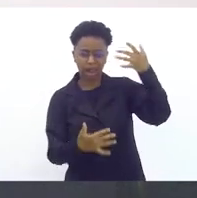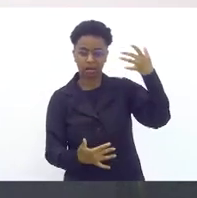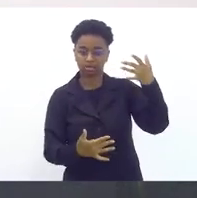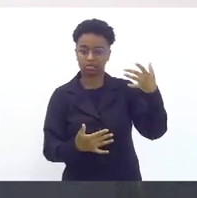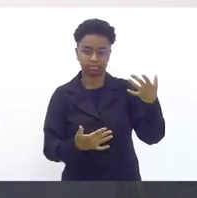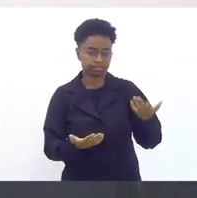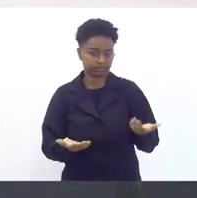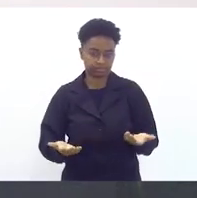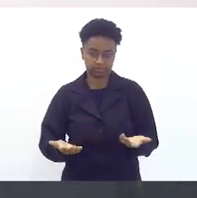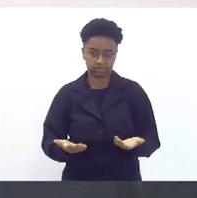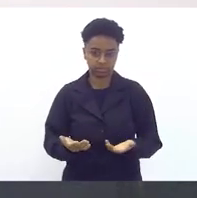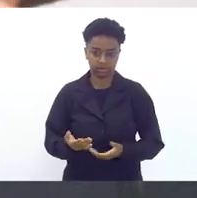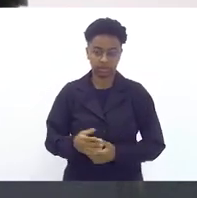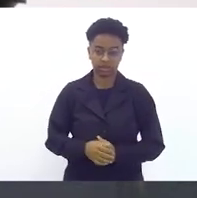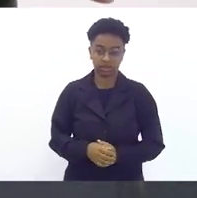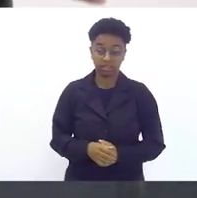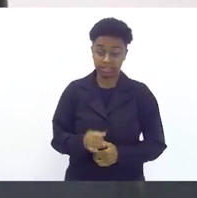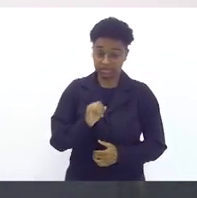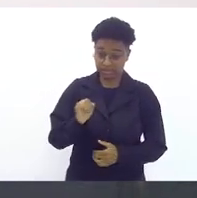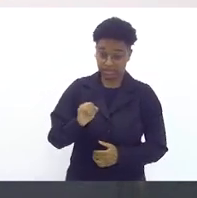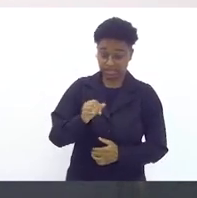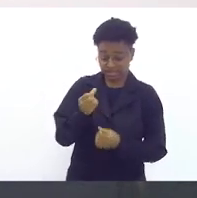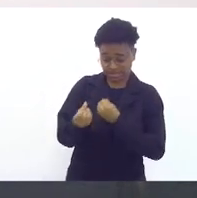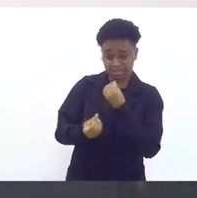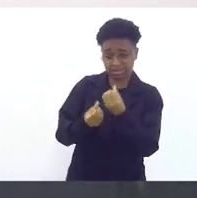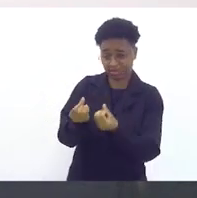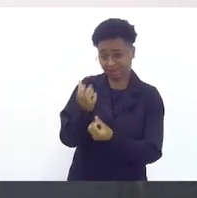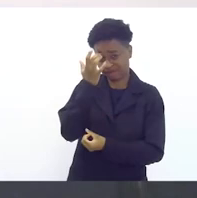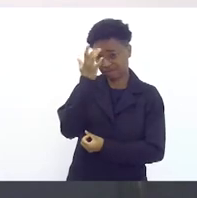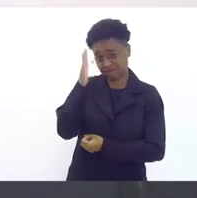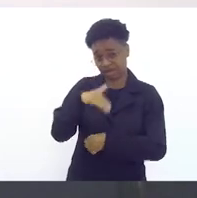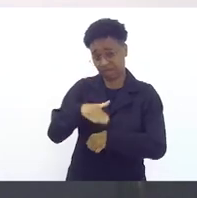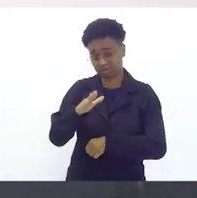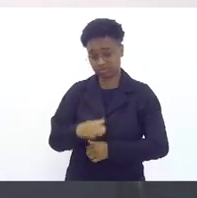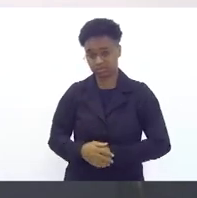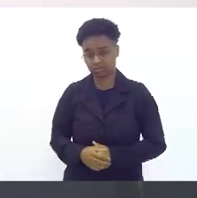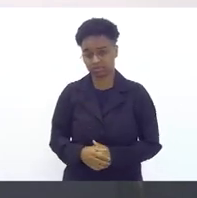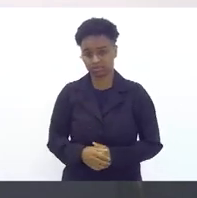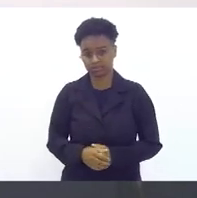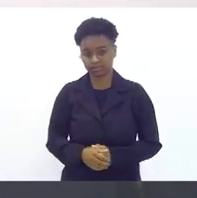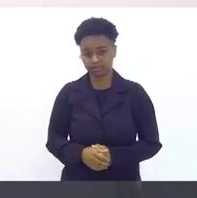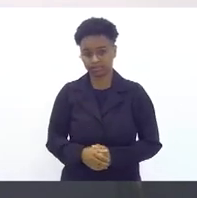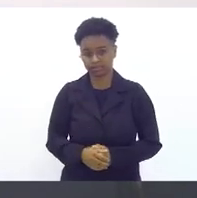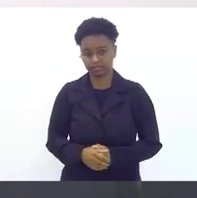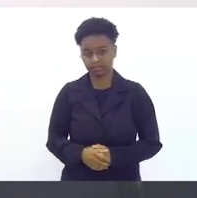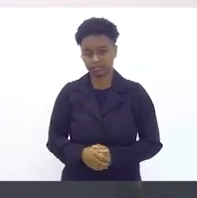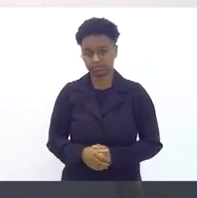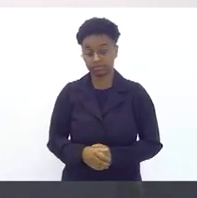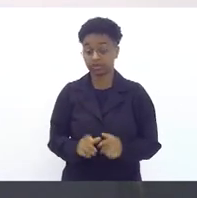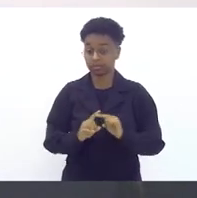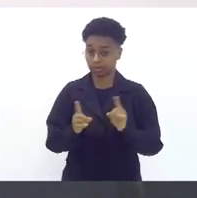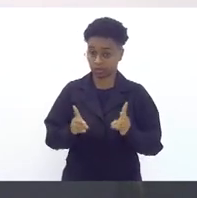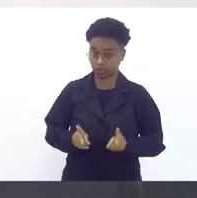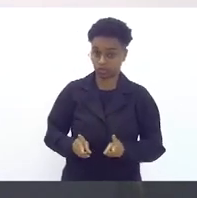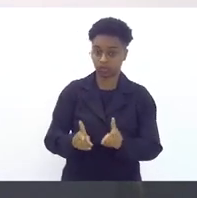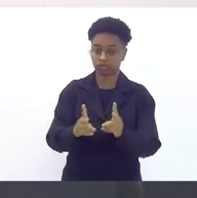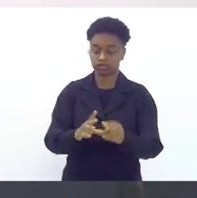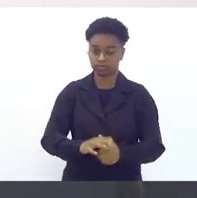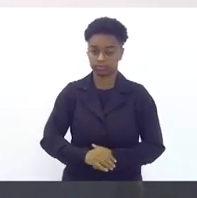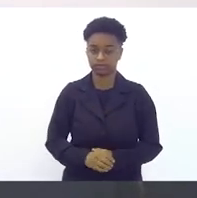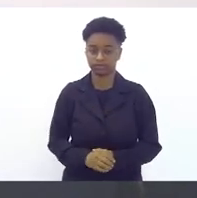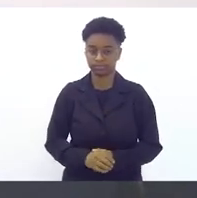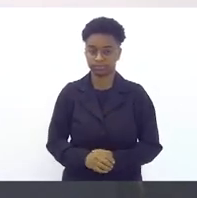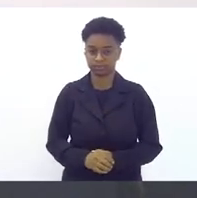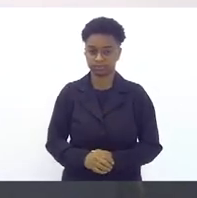são. Aliás, um curso de mestrado seria mais fácil, viu, André? Mas, dito isso, continuemos.